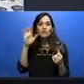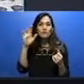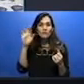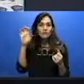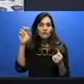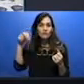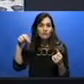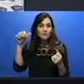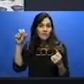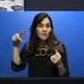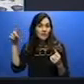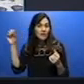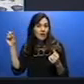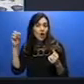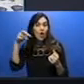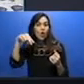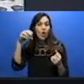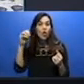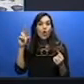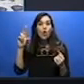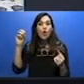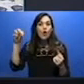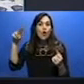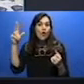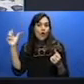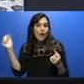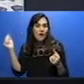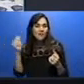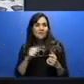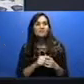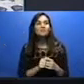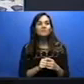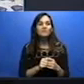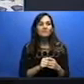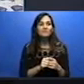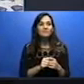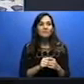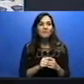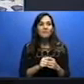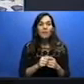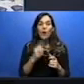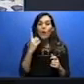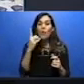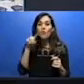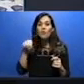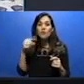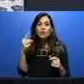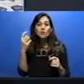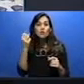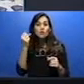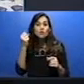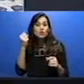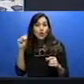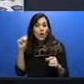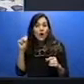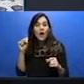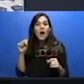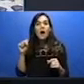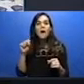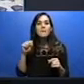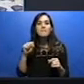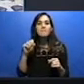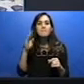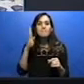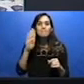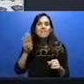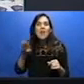olha só, em 2015, 1,184 bilhão de pessoas saíram dos seus